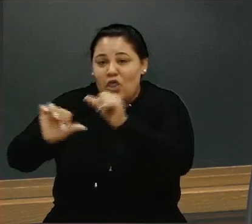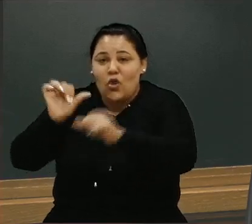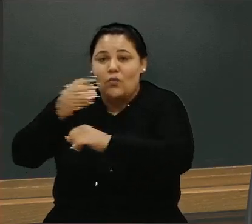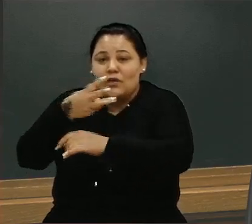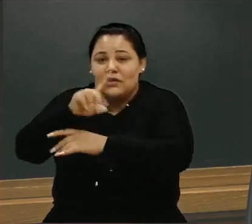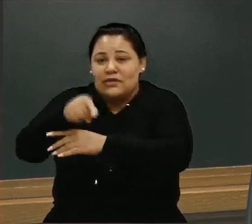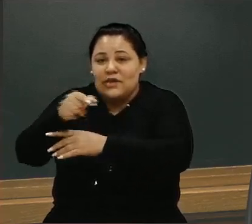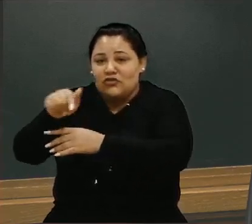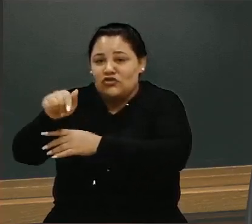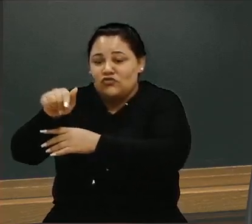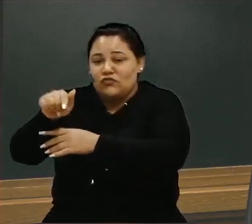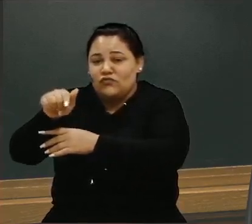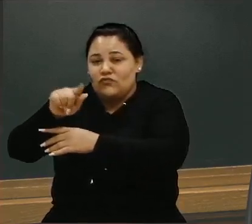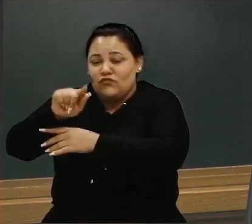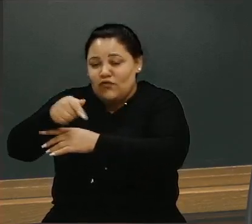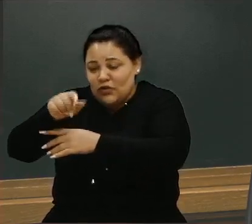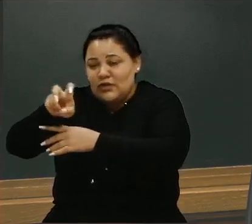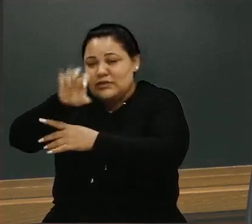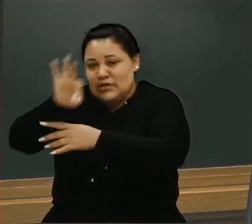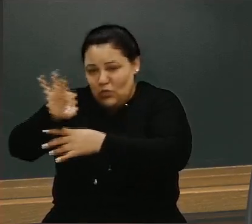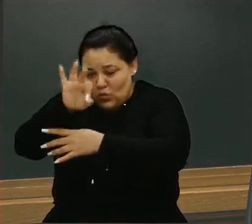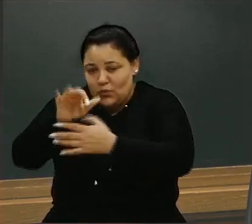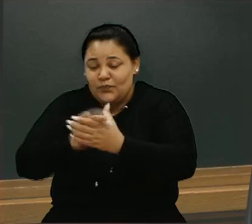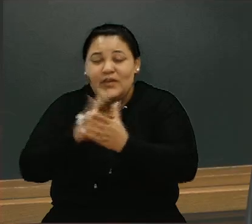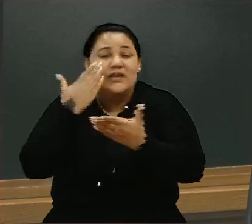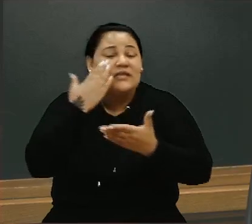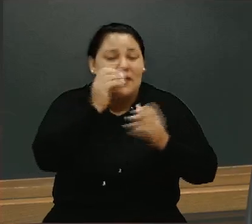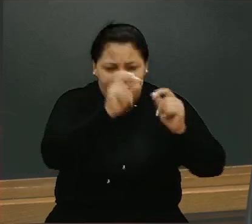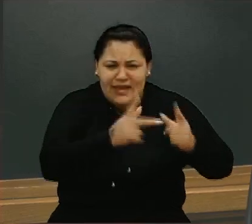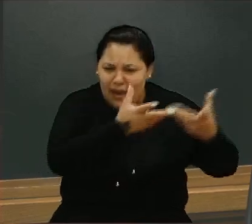fica com o outro percentual, vereador Ramon? Os